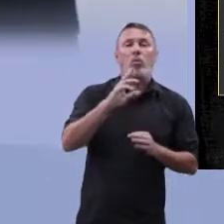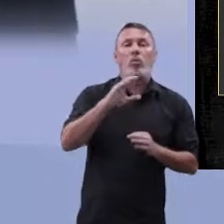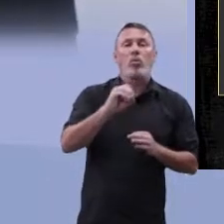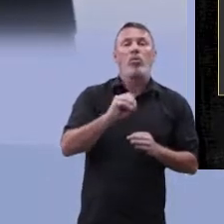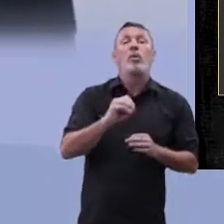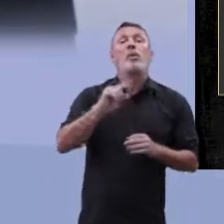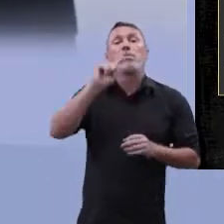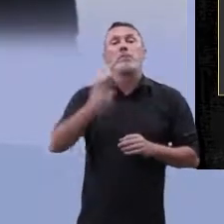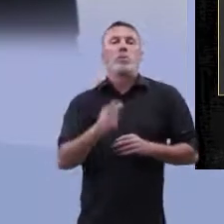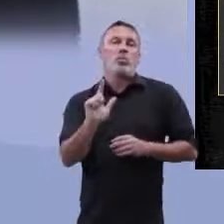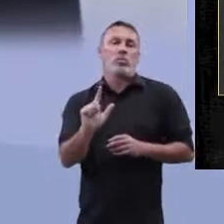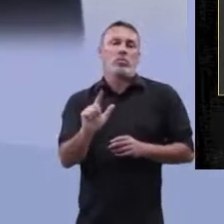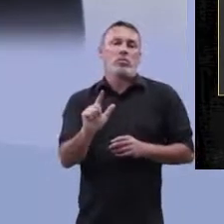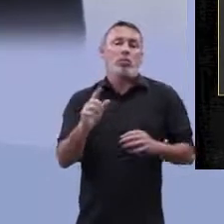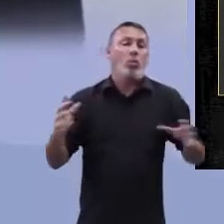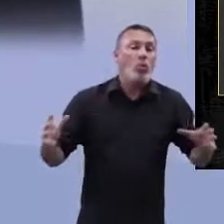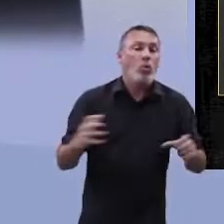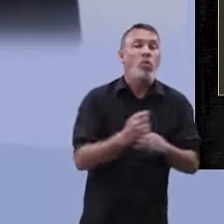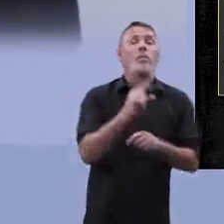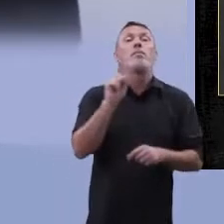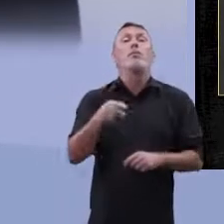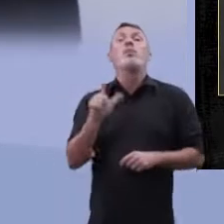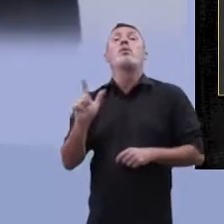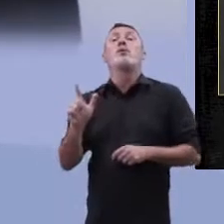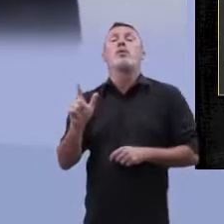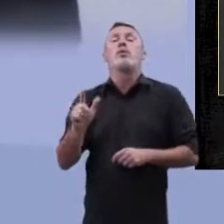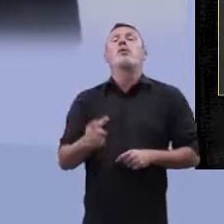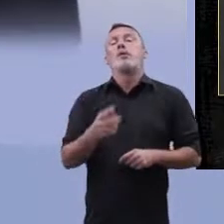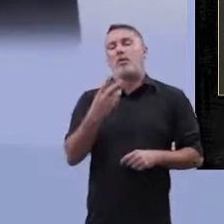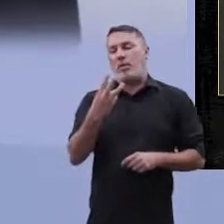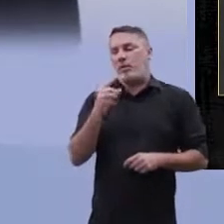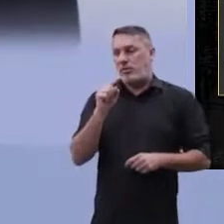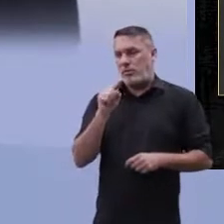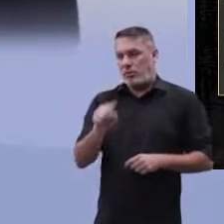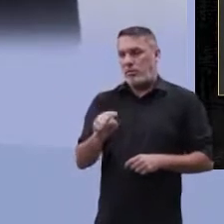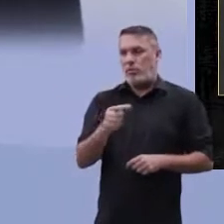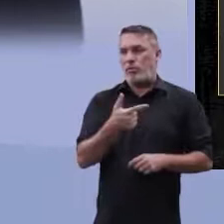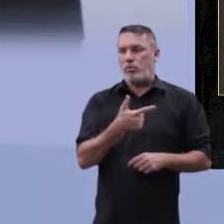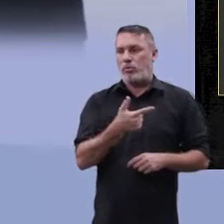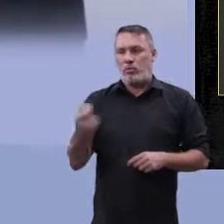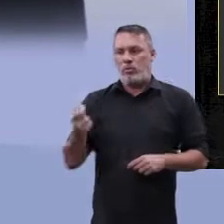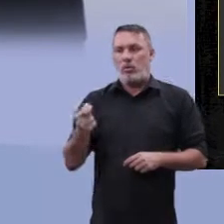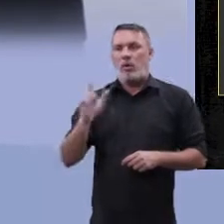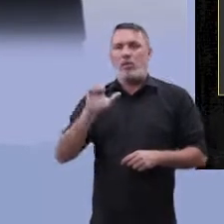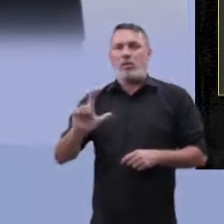1 metro cúbico tem 1.000 litros. Volume total,